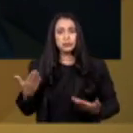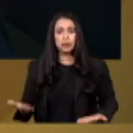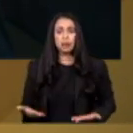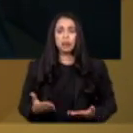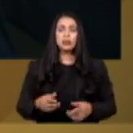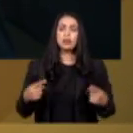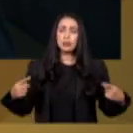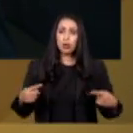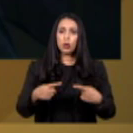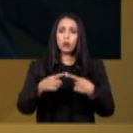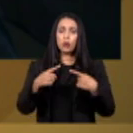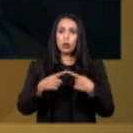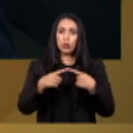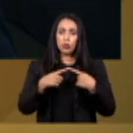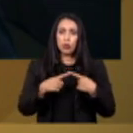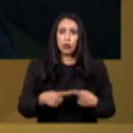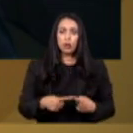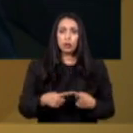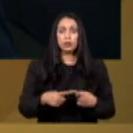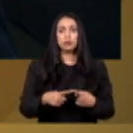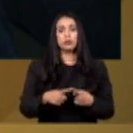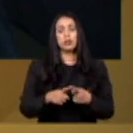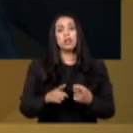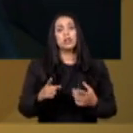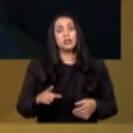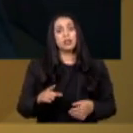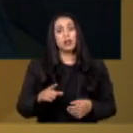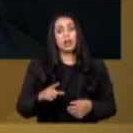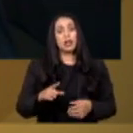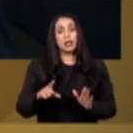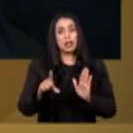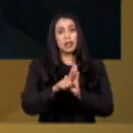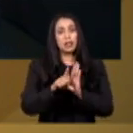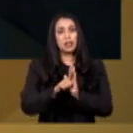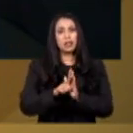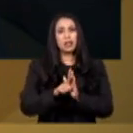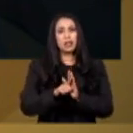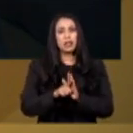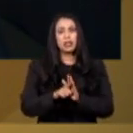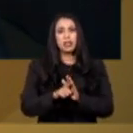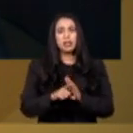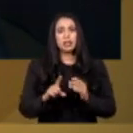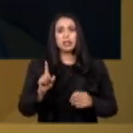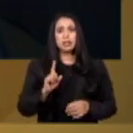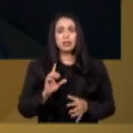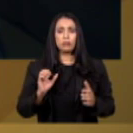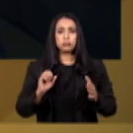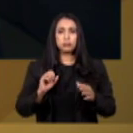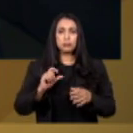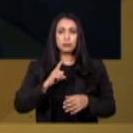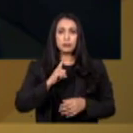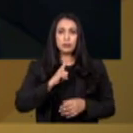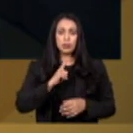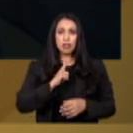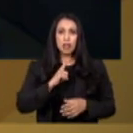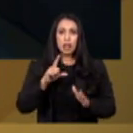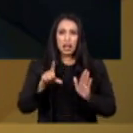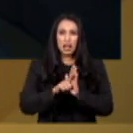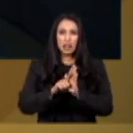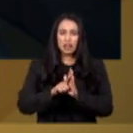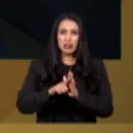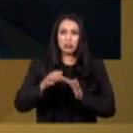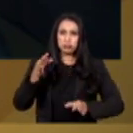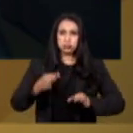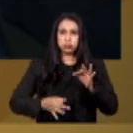recepção do artigo 102 da loman e aí elegibilidade alves embargadores mais